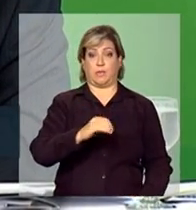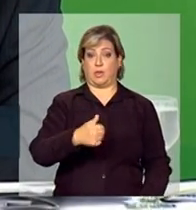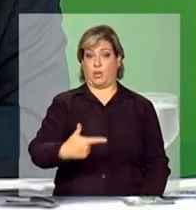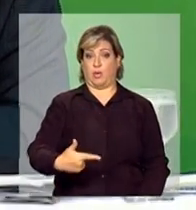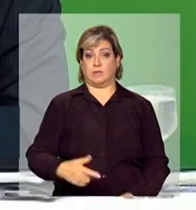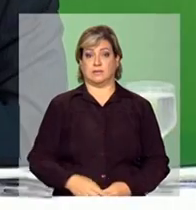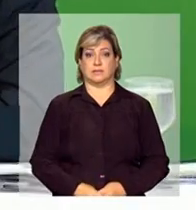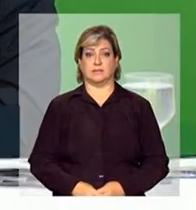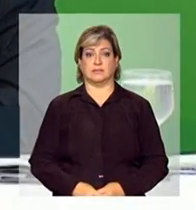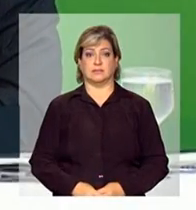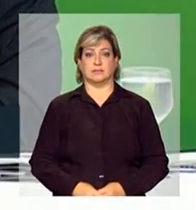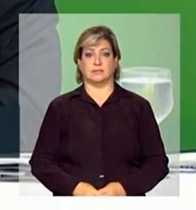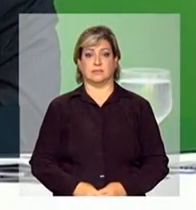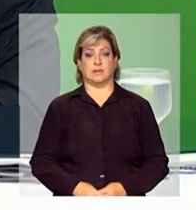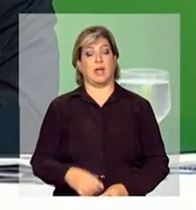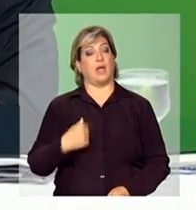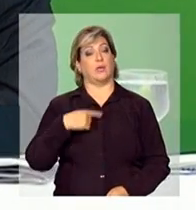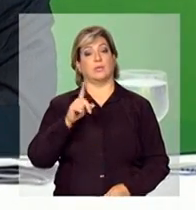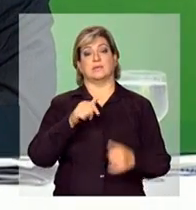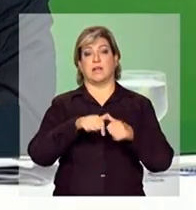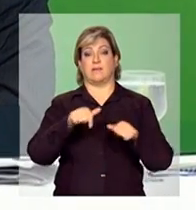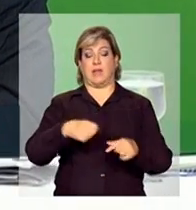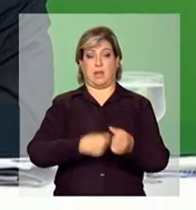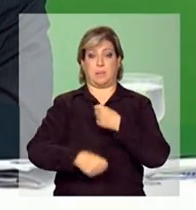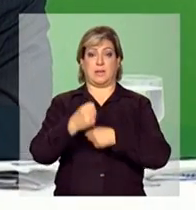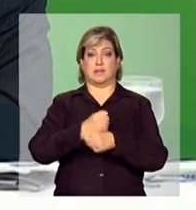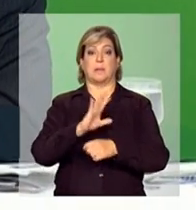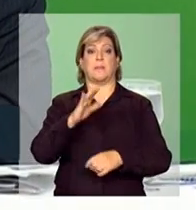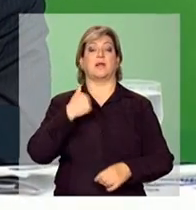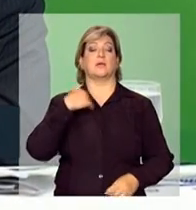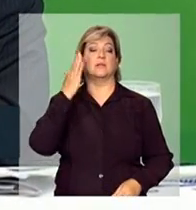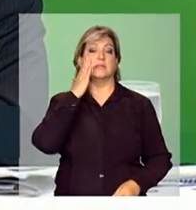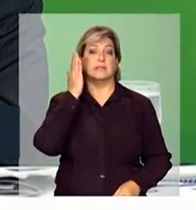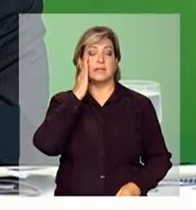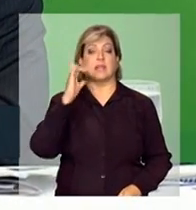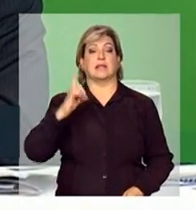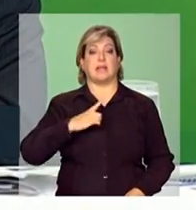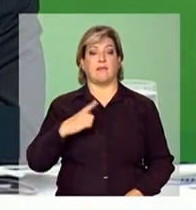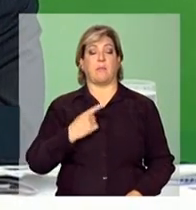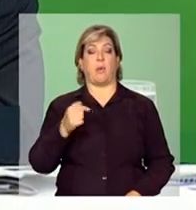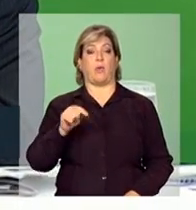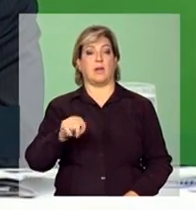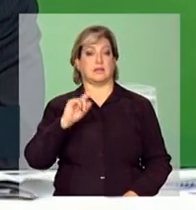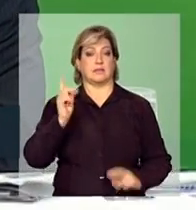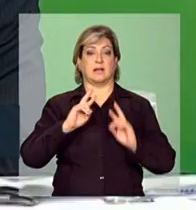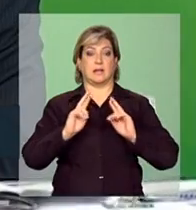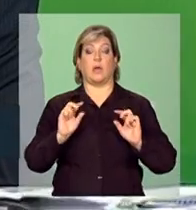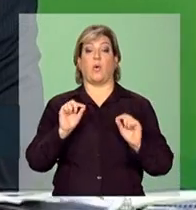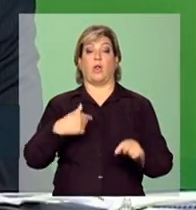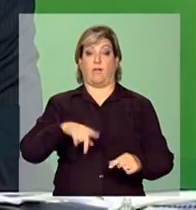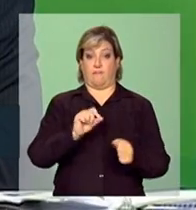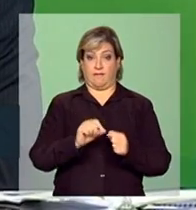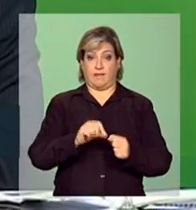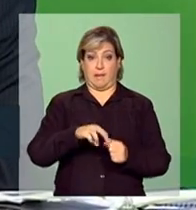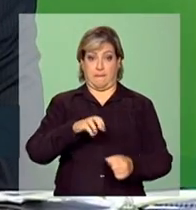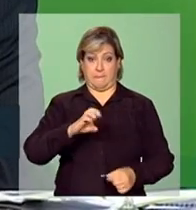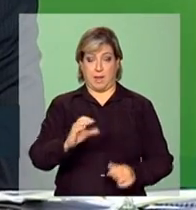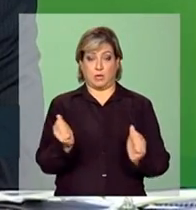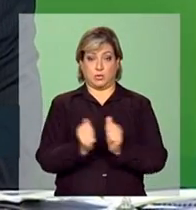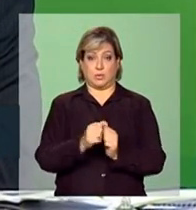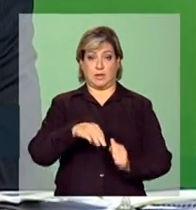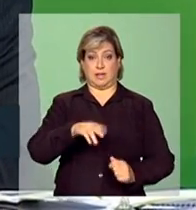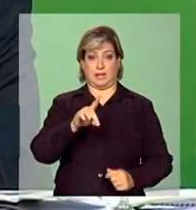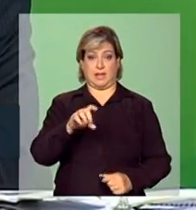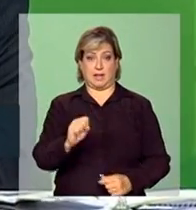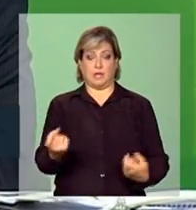2012 eu não tava aqui o ano passado mas eu sei que já houve um pouco essa crítica O que nós vamos fazer MEC junto com o MDS agora